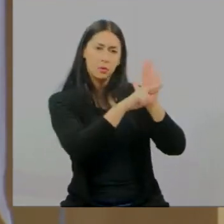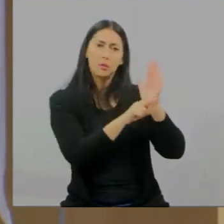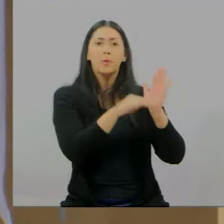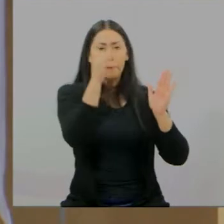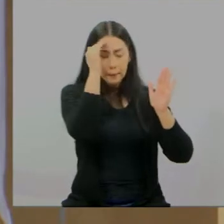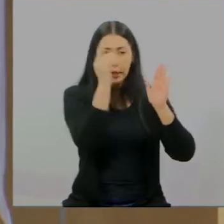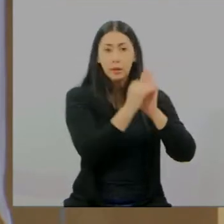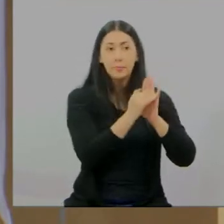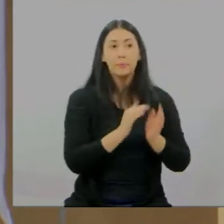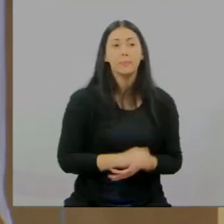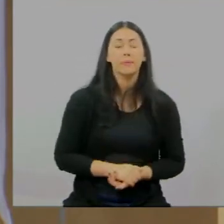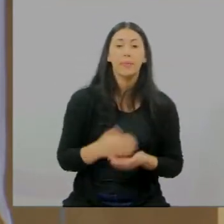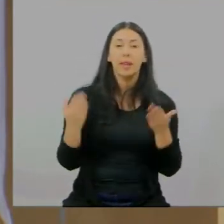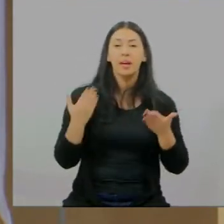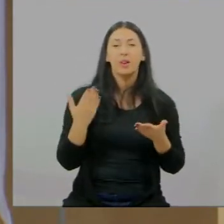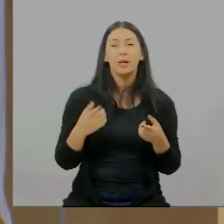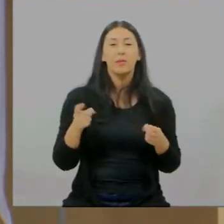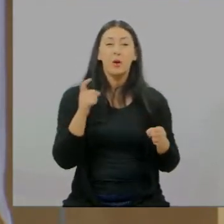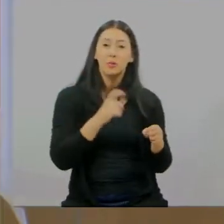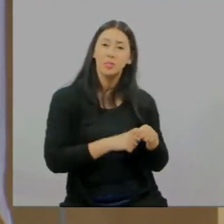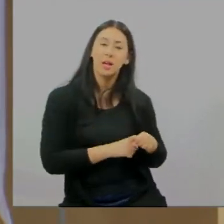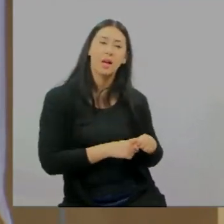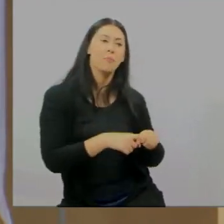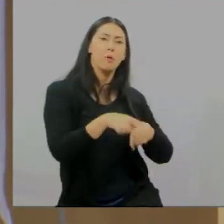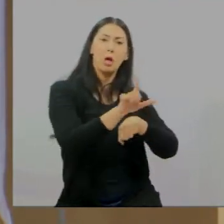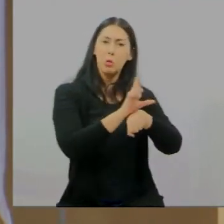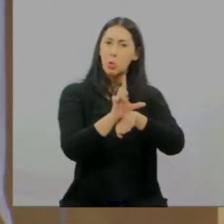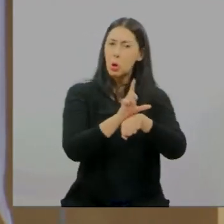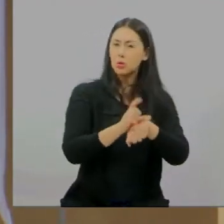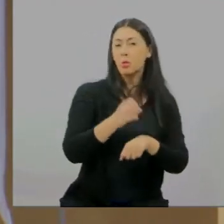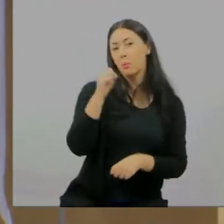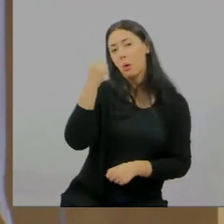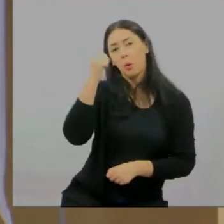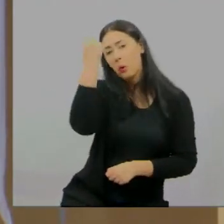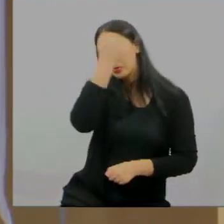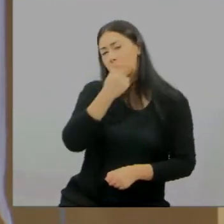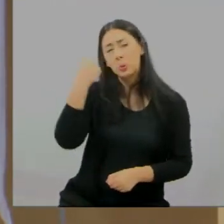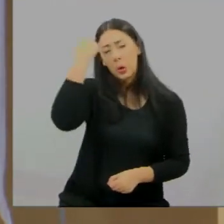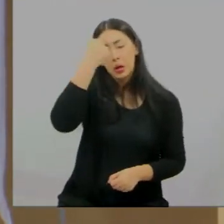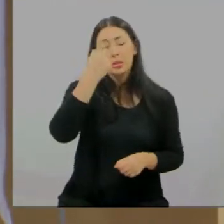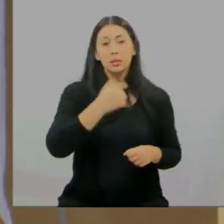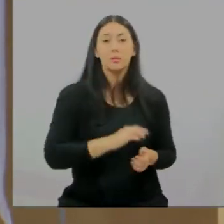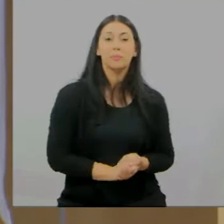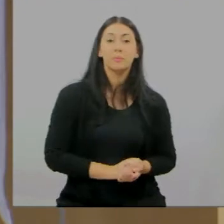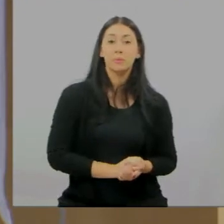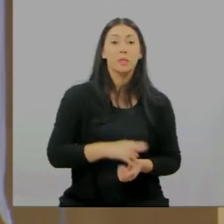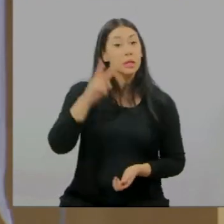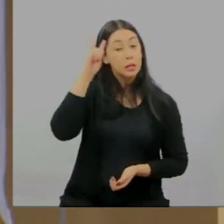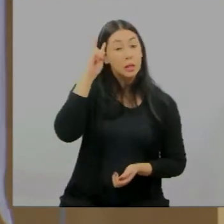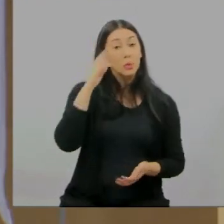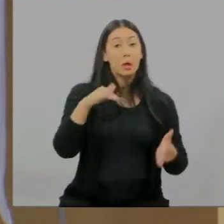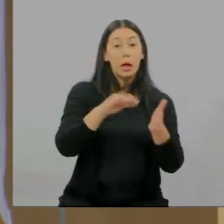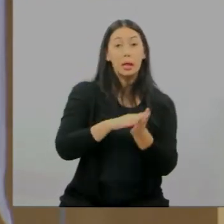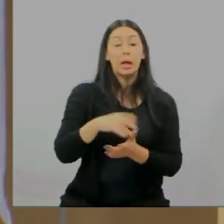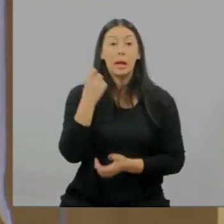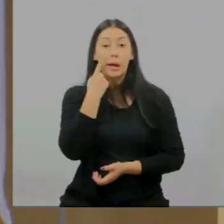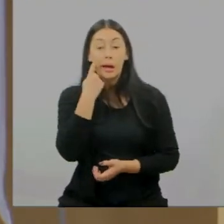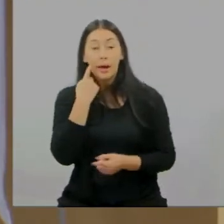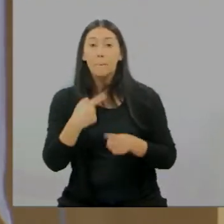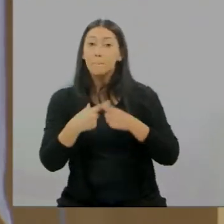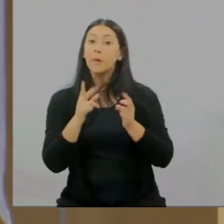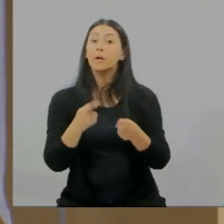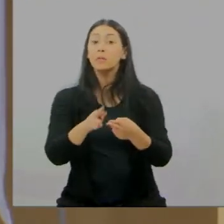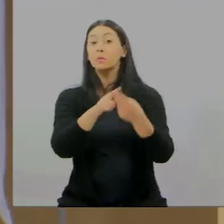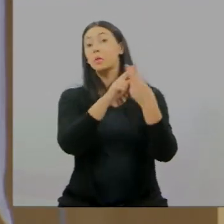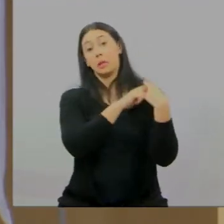E agora vamos voltar ao comércio 8 horas, de segunda a sexta. Mas a responsabilidade da vida, da minha